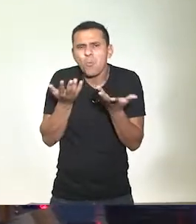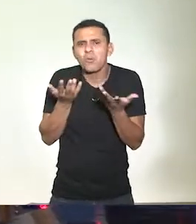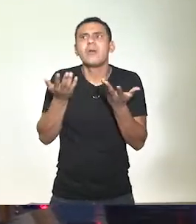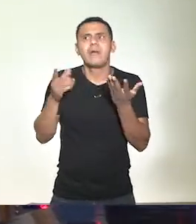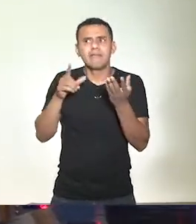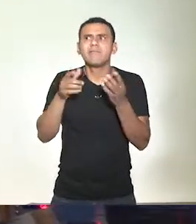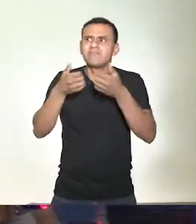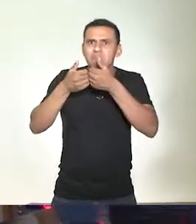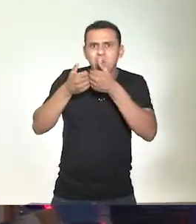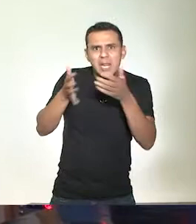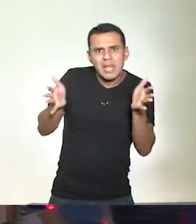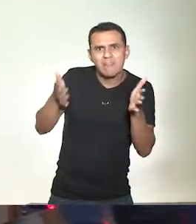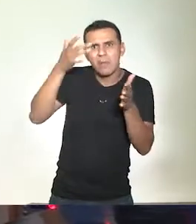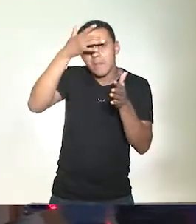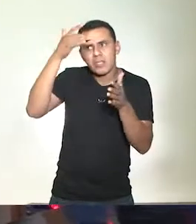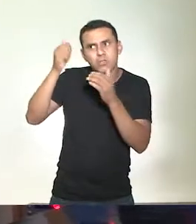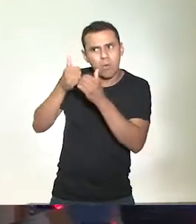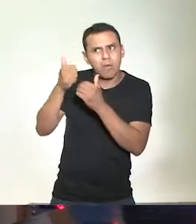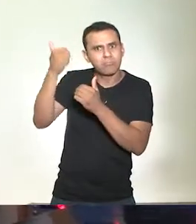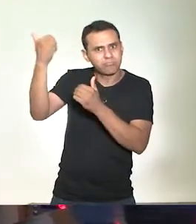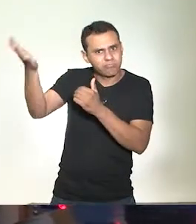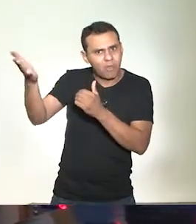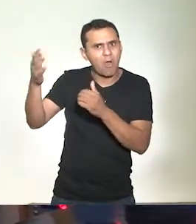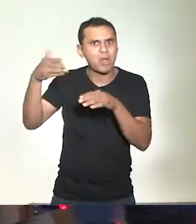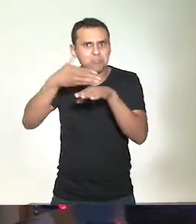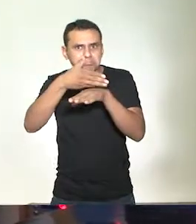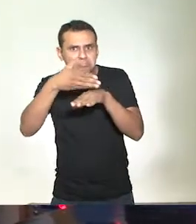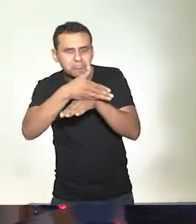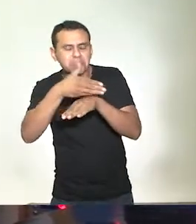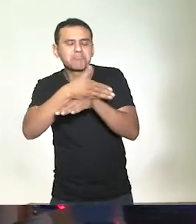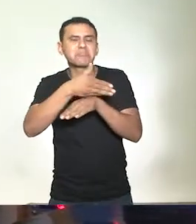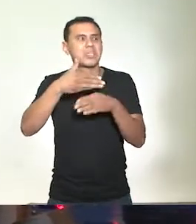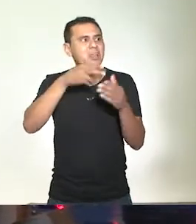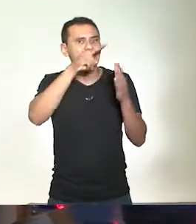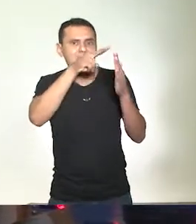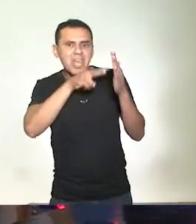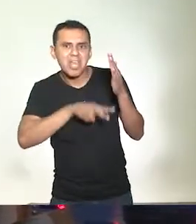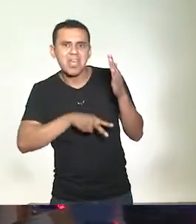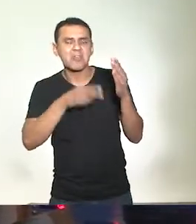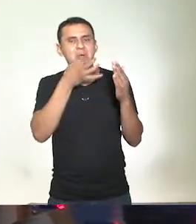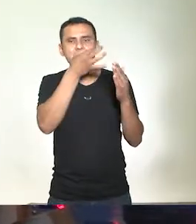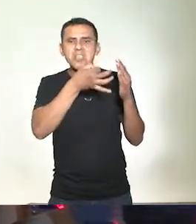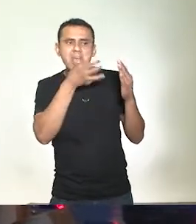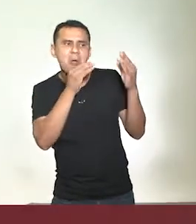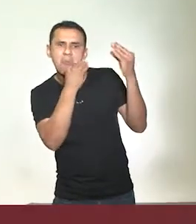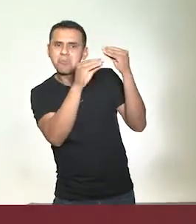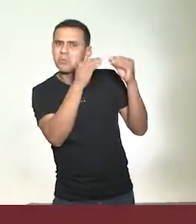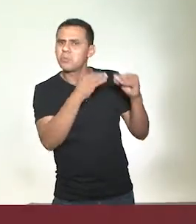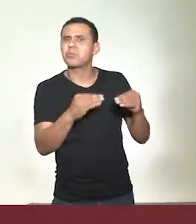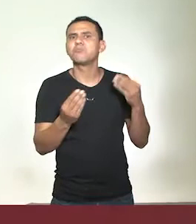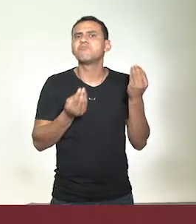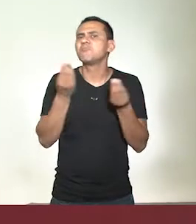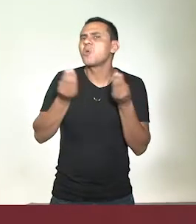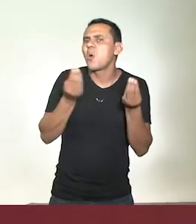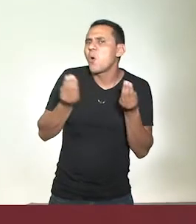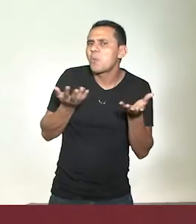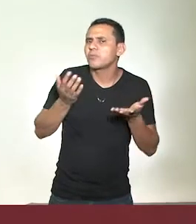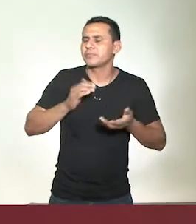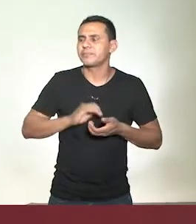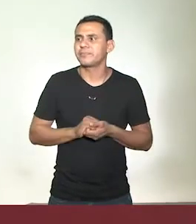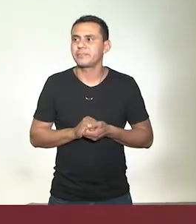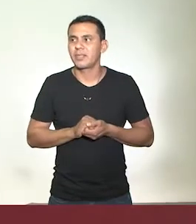está aberta até o dia 18 agora na próxima semana Como funciona essa consulta pública lojas